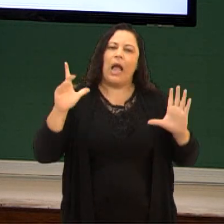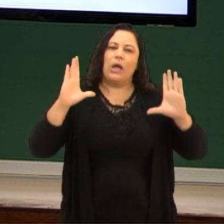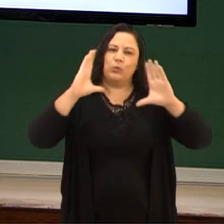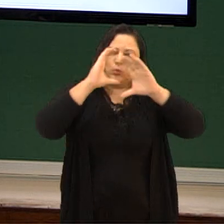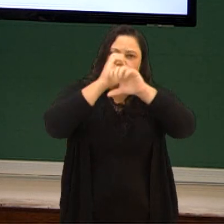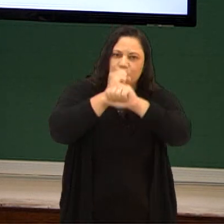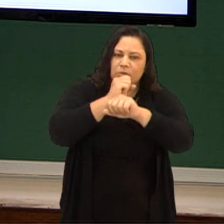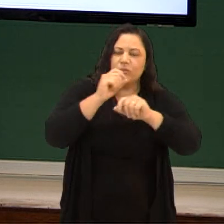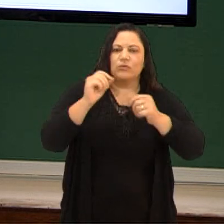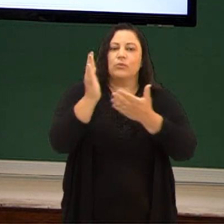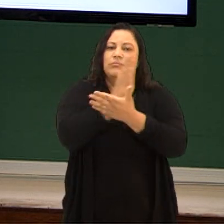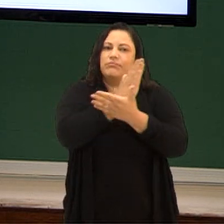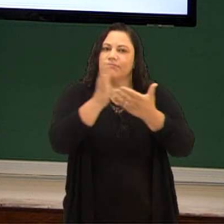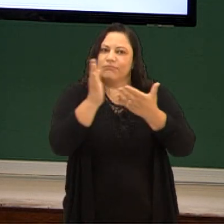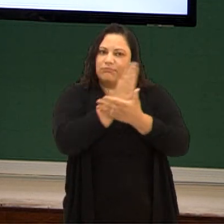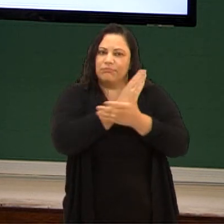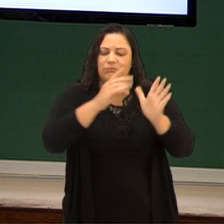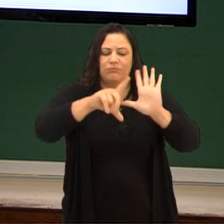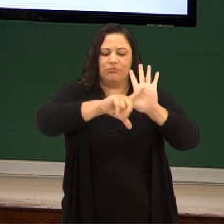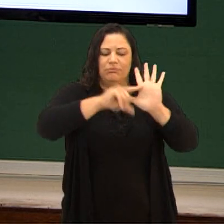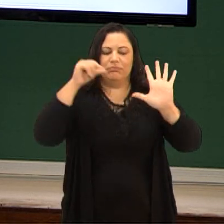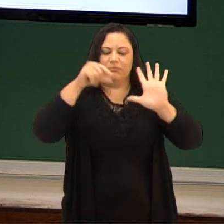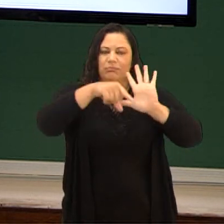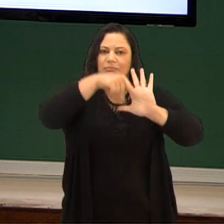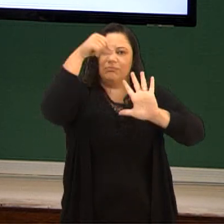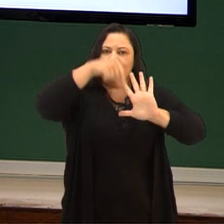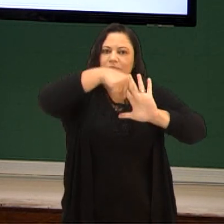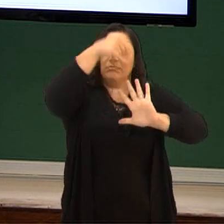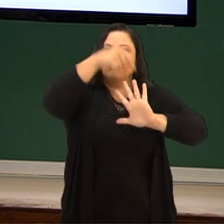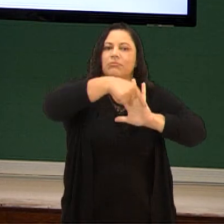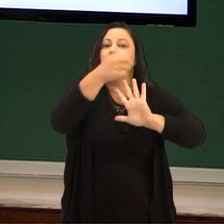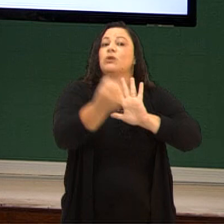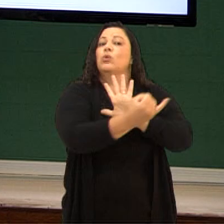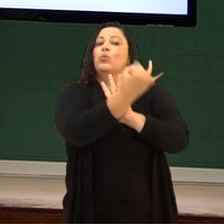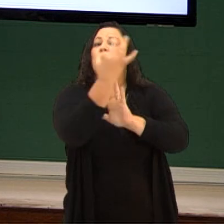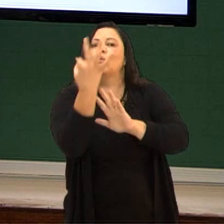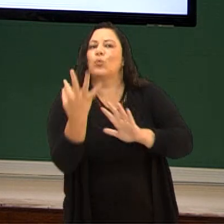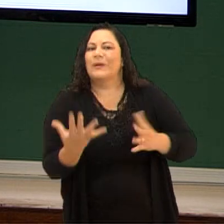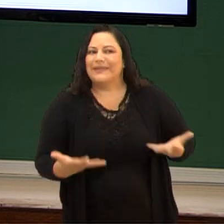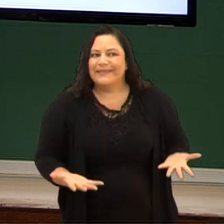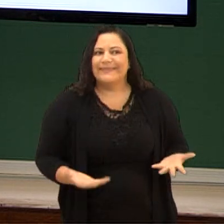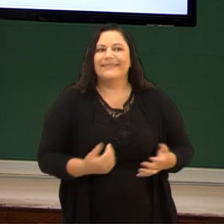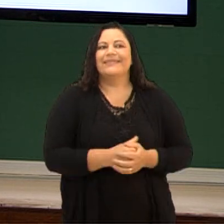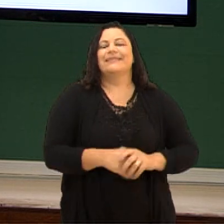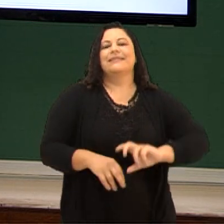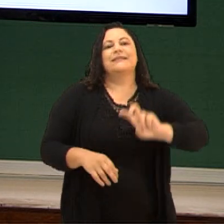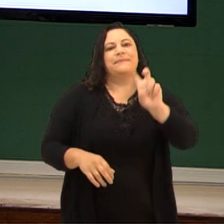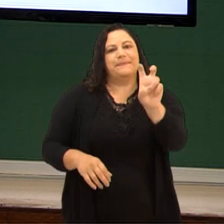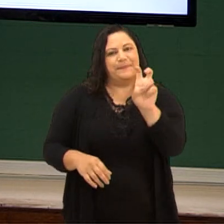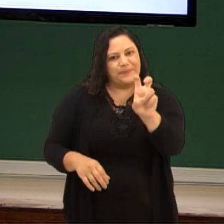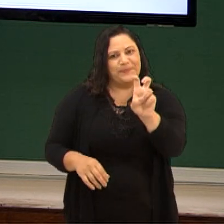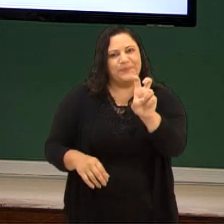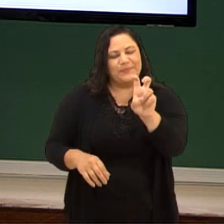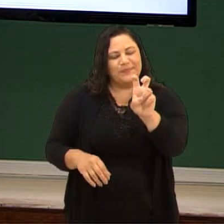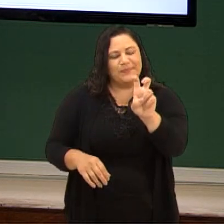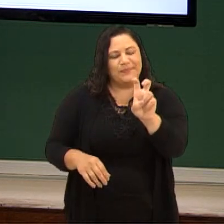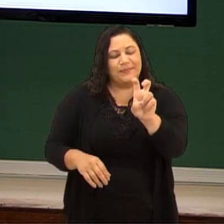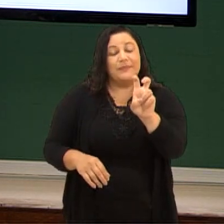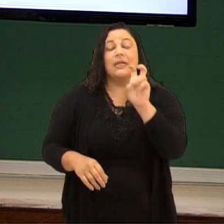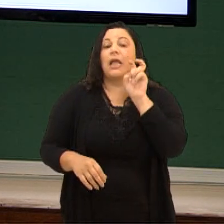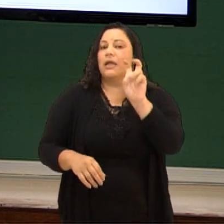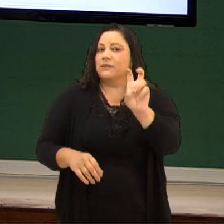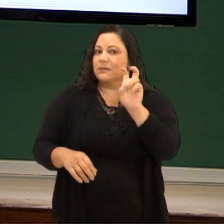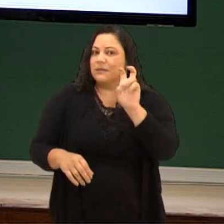por partes esse meu gráfico, eu vou ter quantas partes? 1, 2, 3, 4, 5. Então, quer dizer que eu